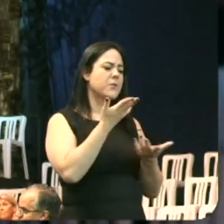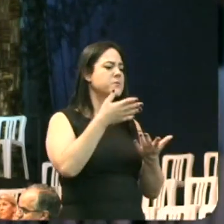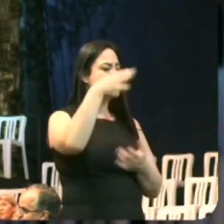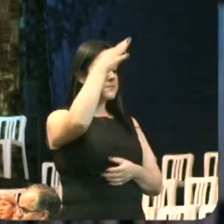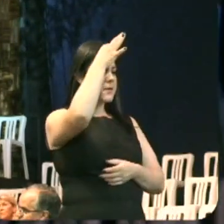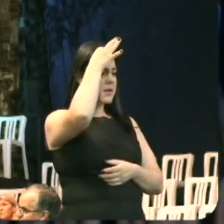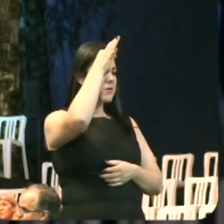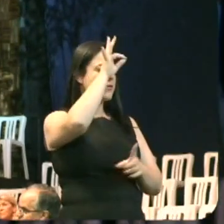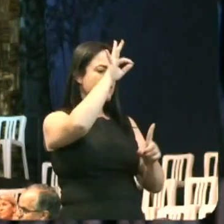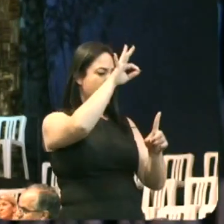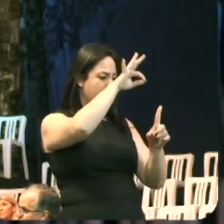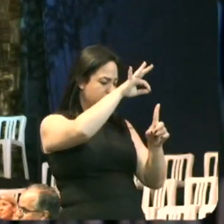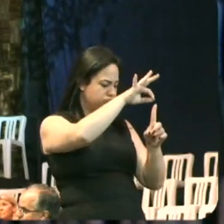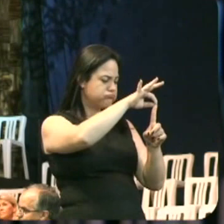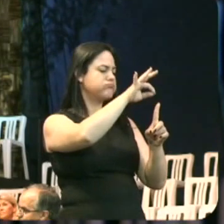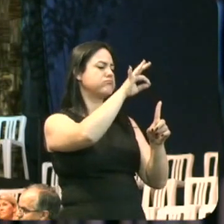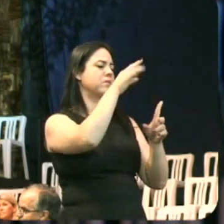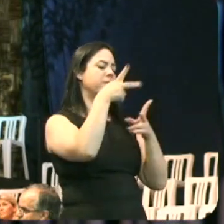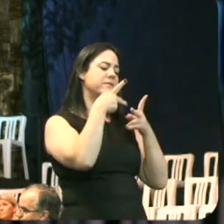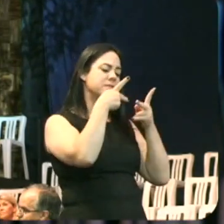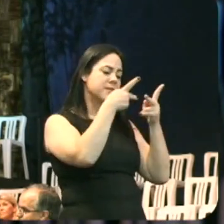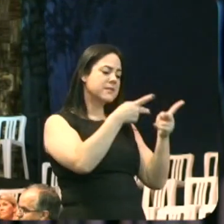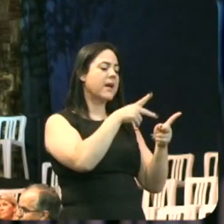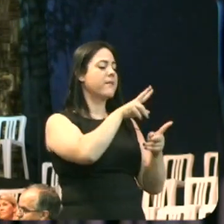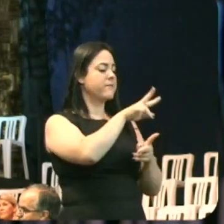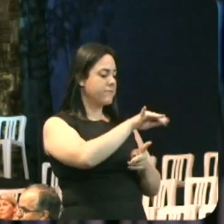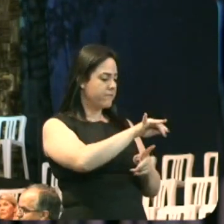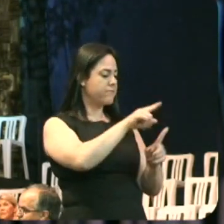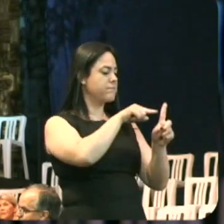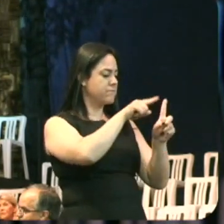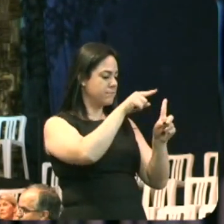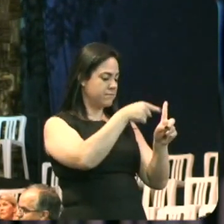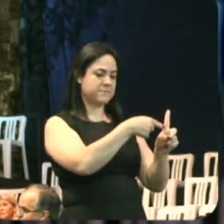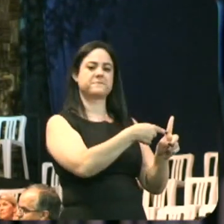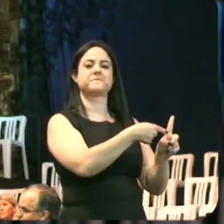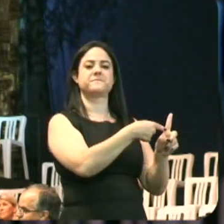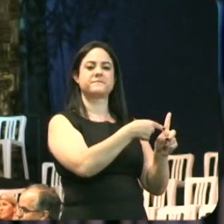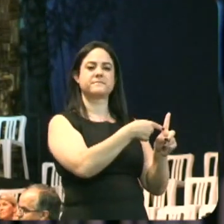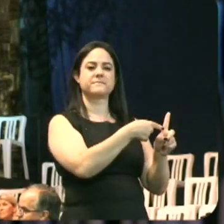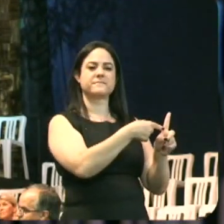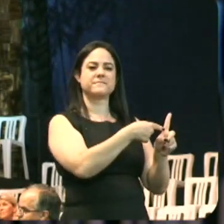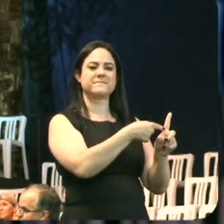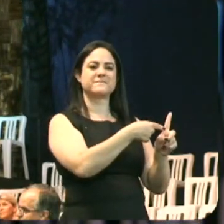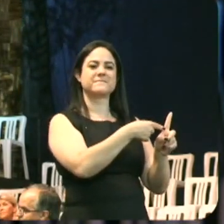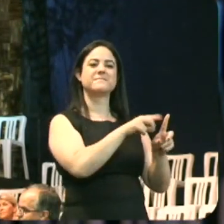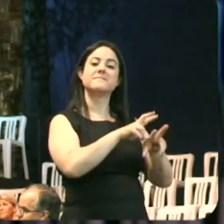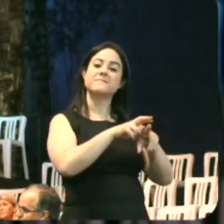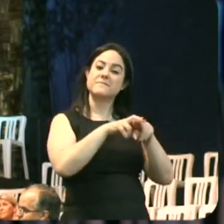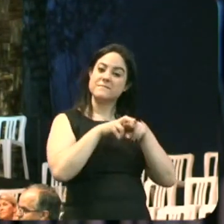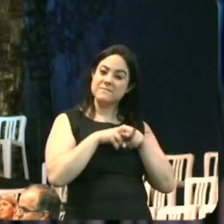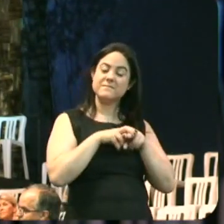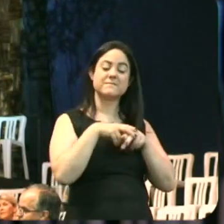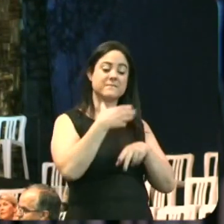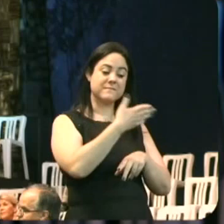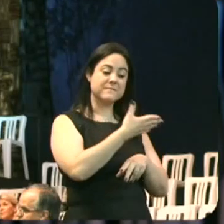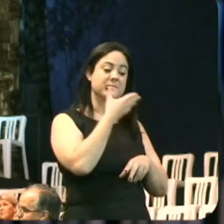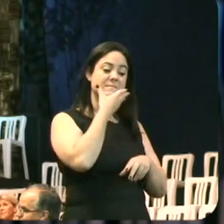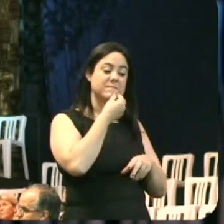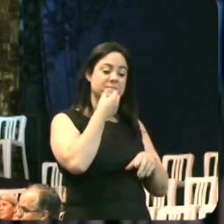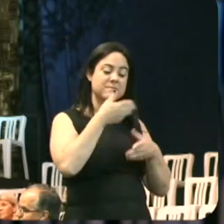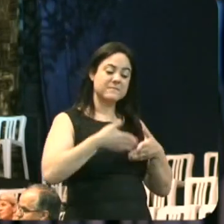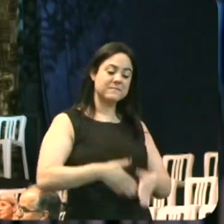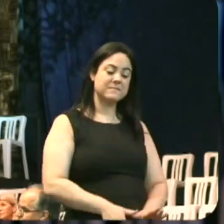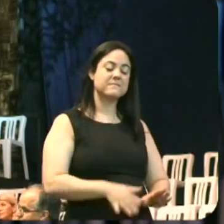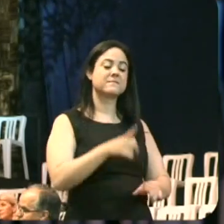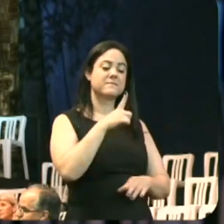Espírito de Deus vai vir sobre você, e você vai conceber, não é? E por isso, esse menino que vai nascer vai